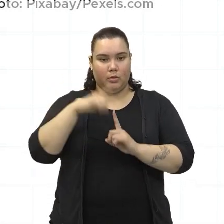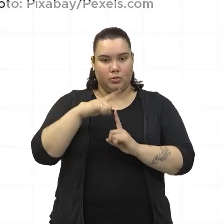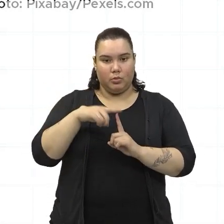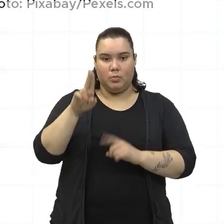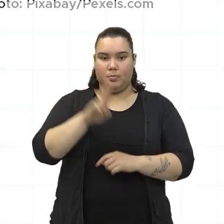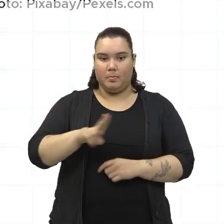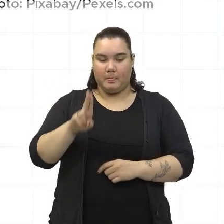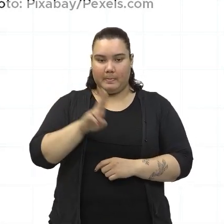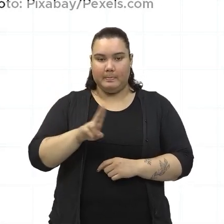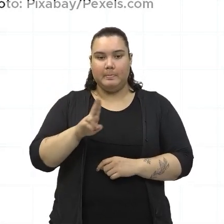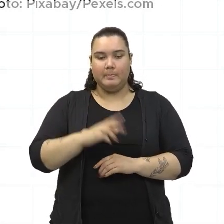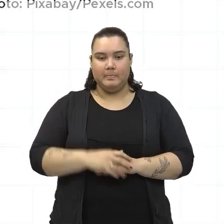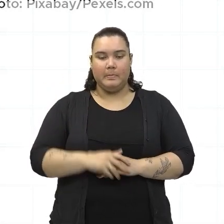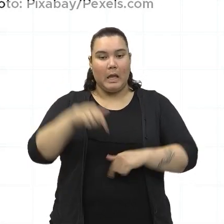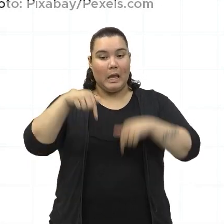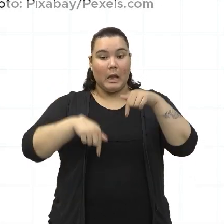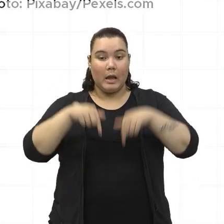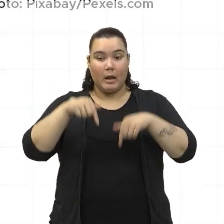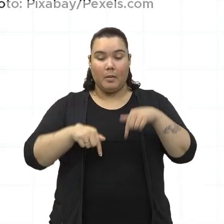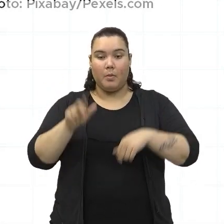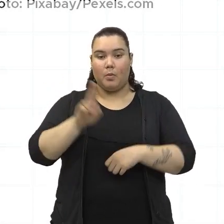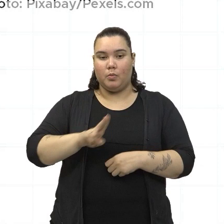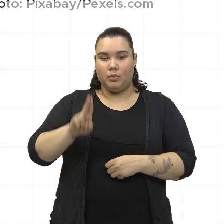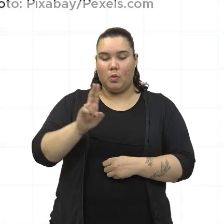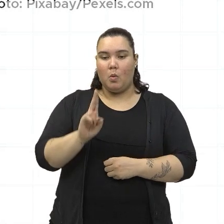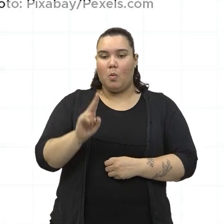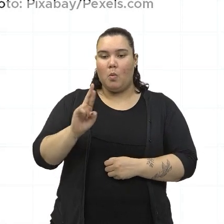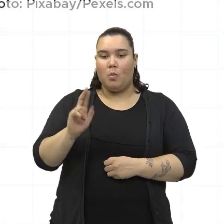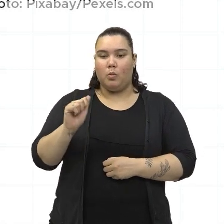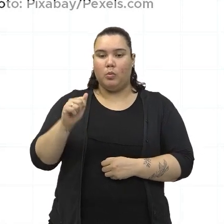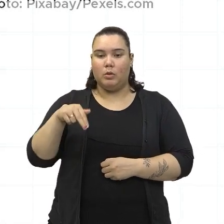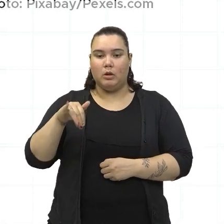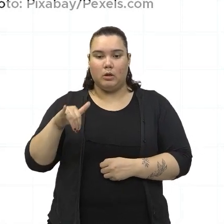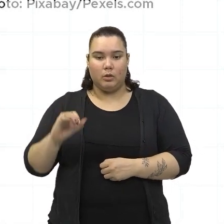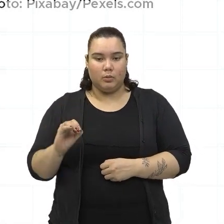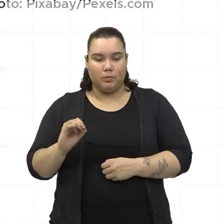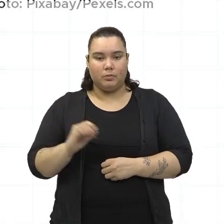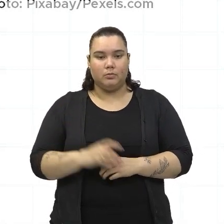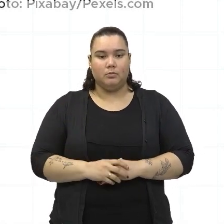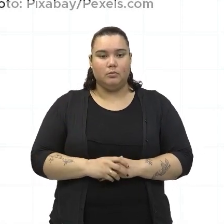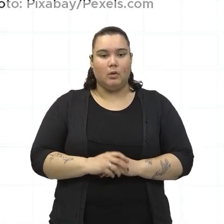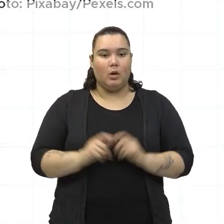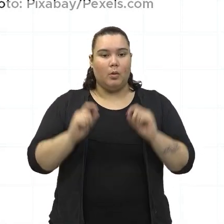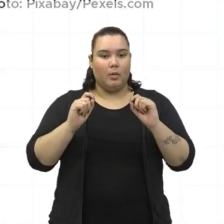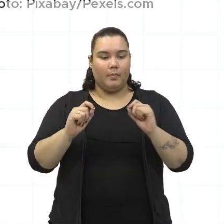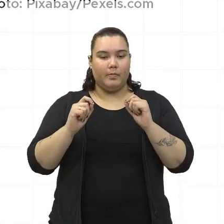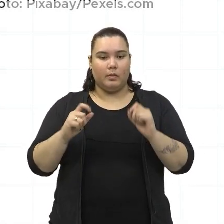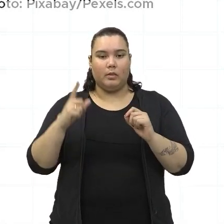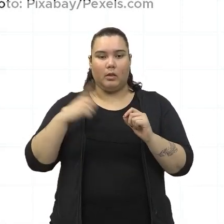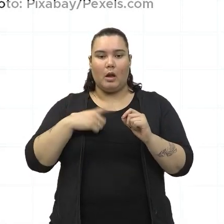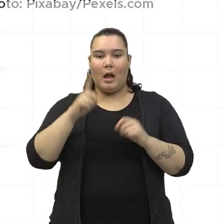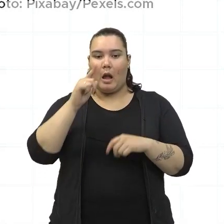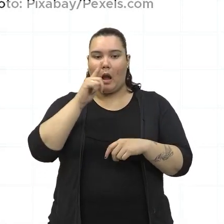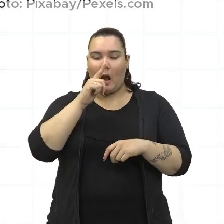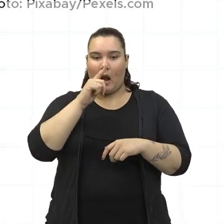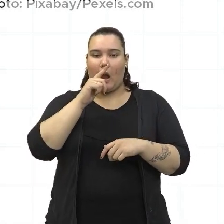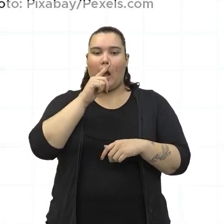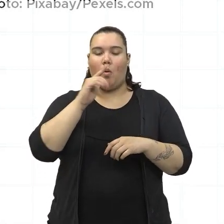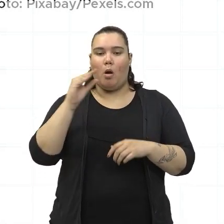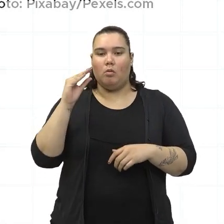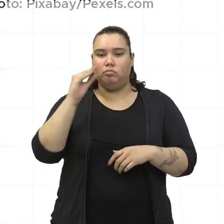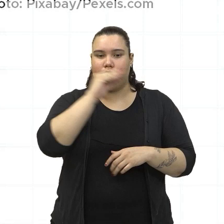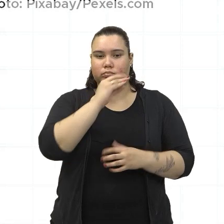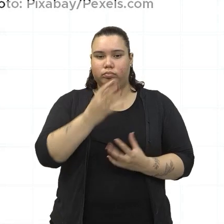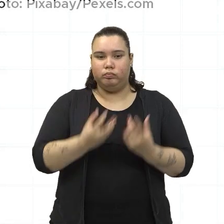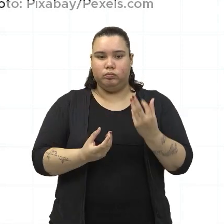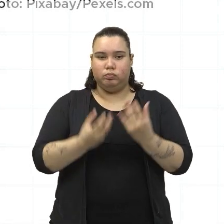utilizados elementos químicos, né? Como no caso do urânio que a gente está visualizando, para aquecer grandes massas de água e